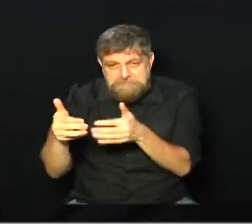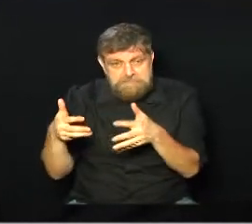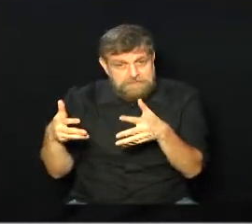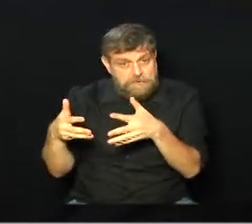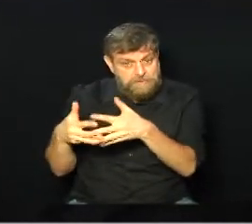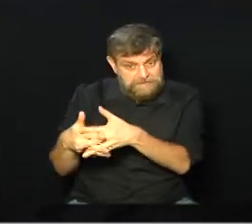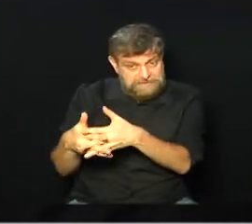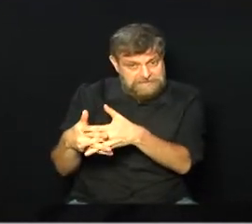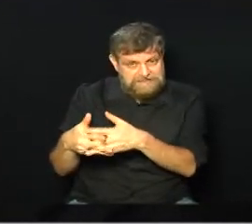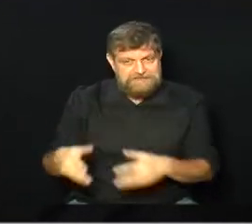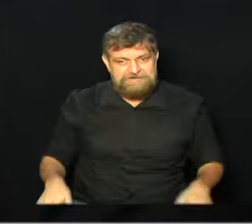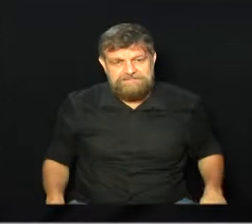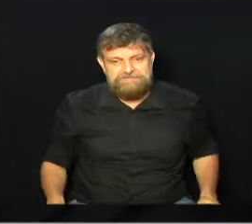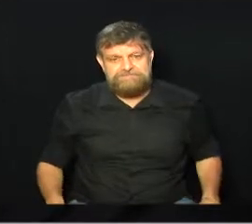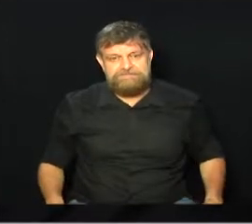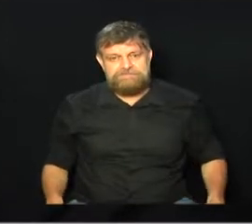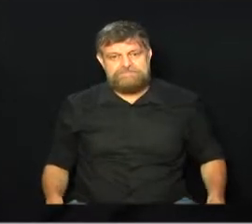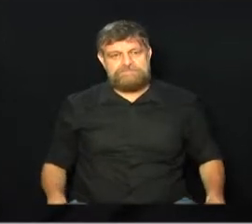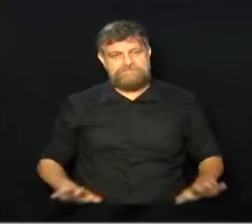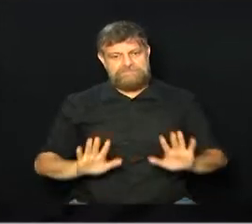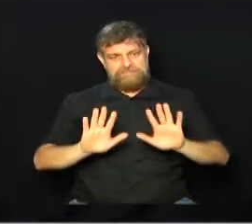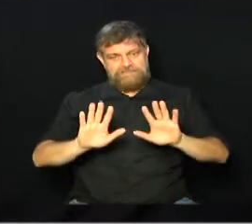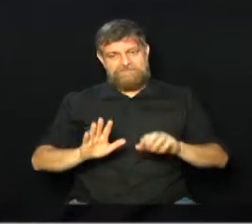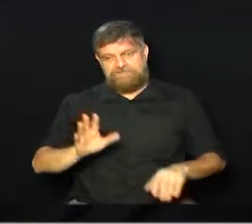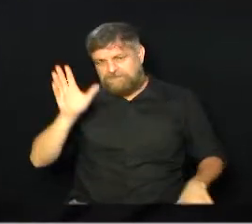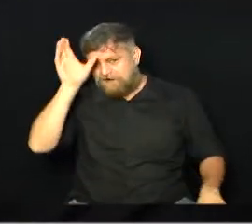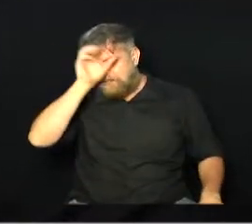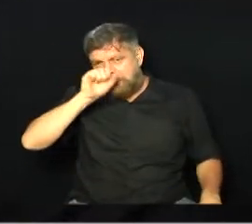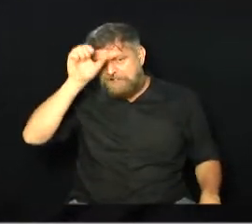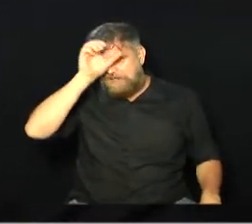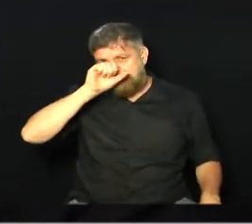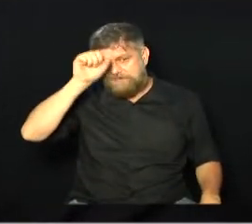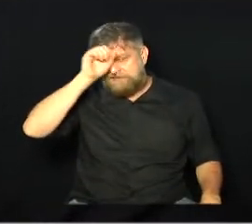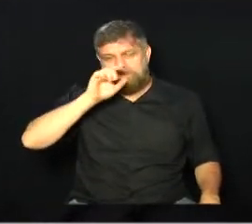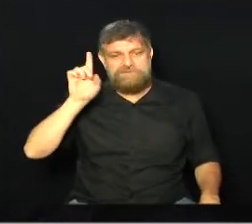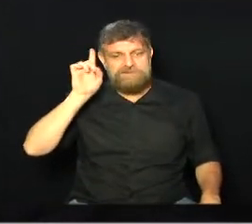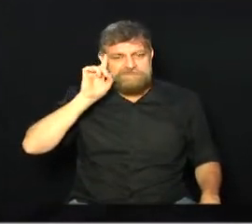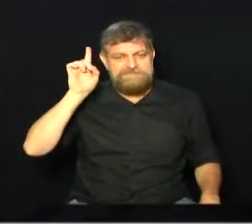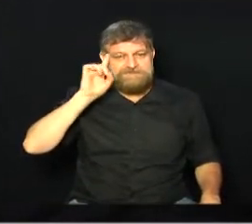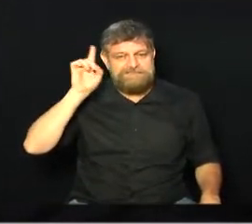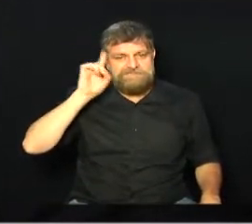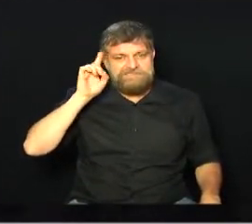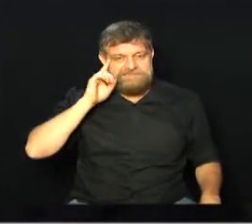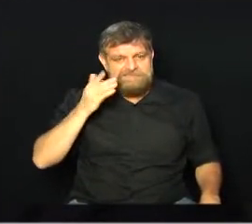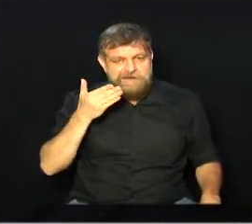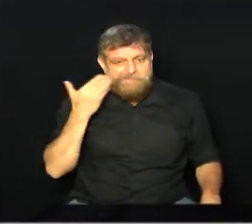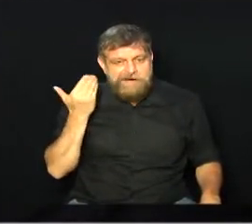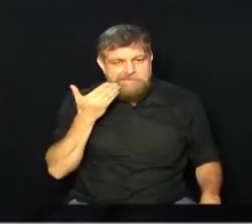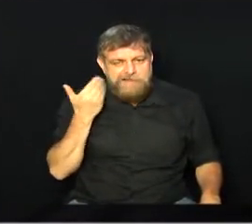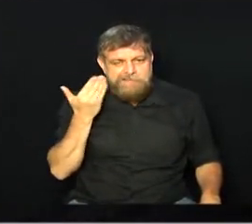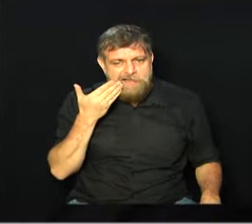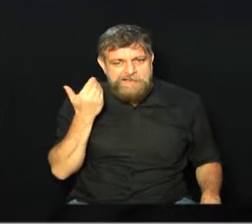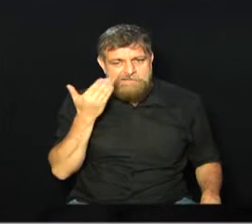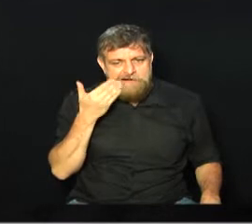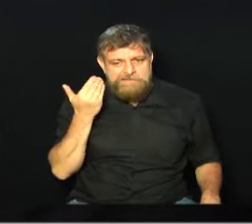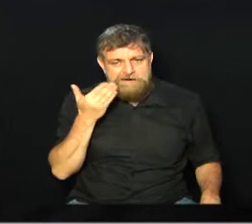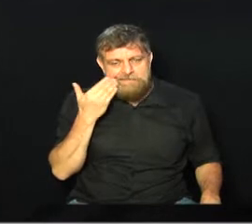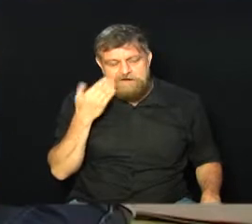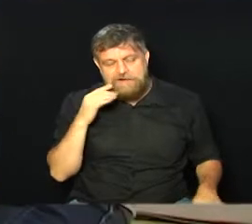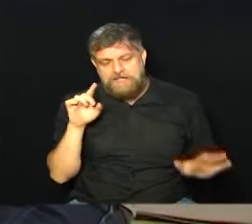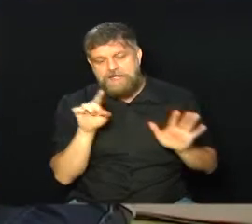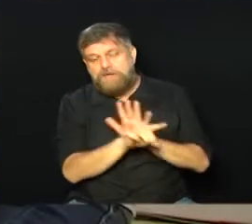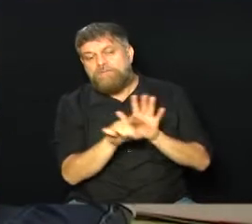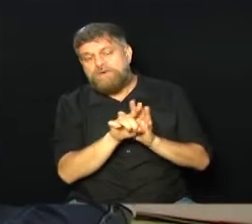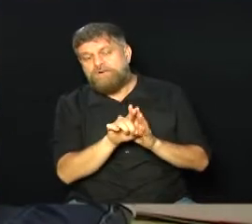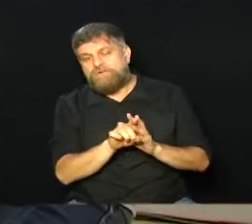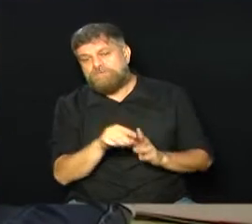complicada, mas você vai aprendendo com o dia a dia, você vai tirando de letra. E quais foram as maiores dificuldades